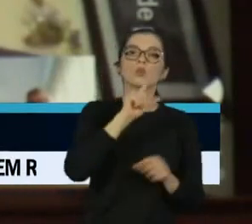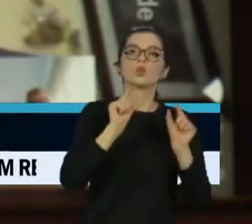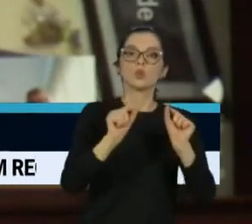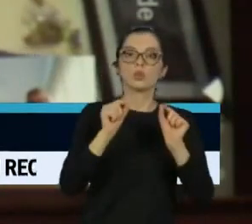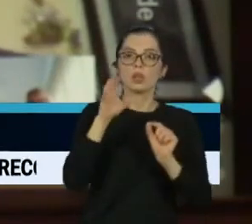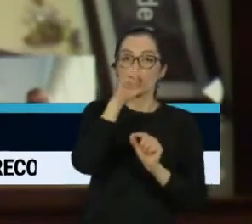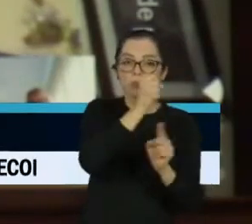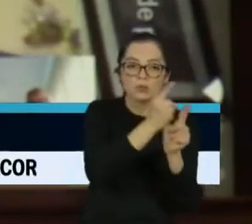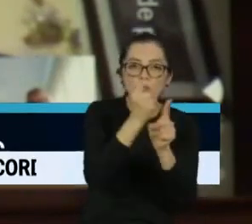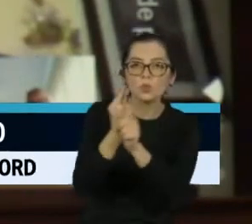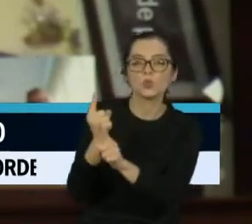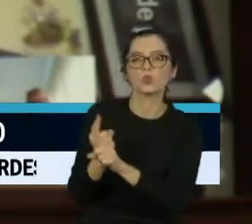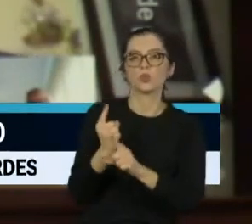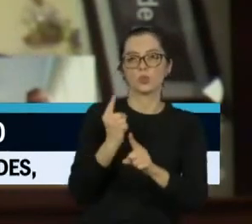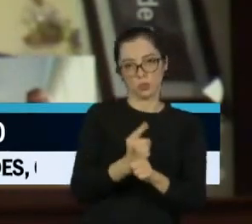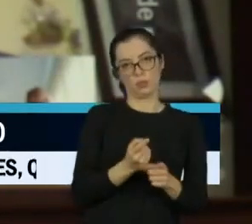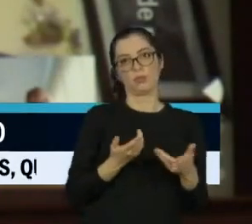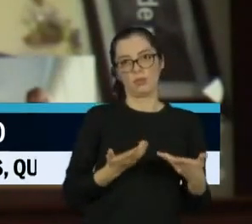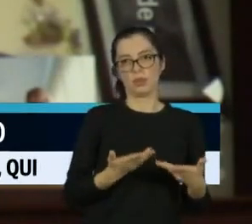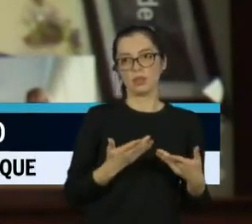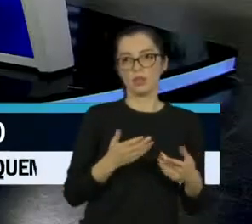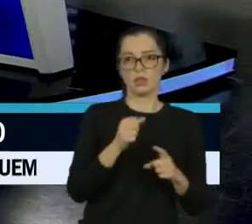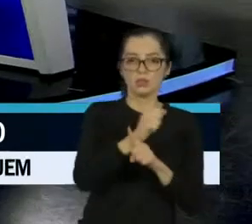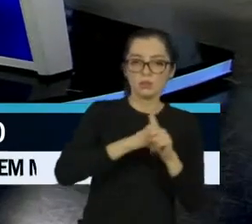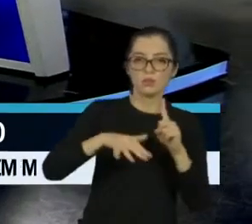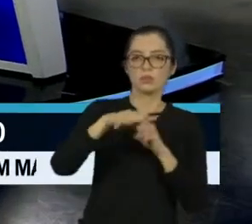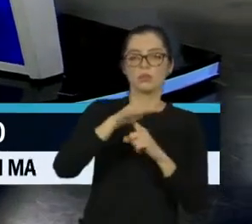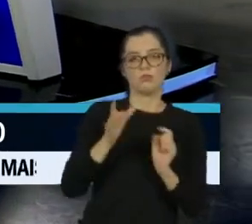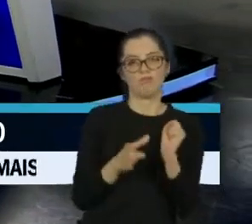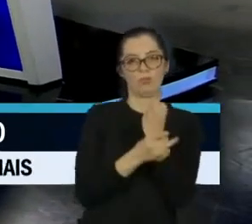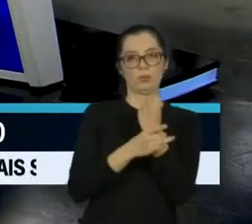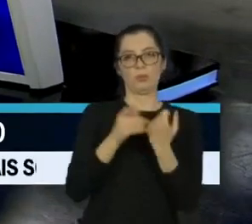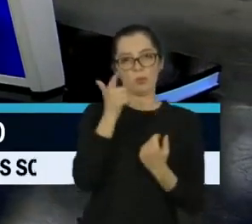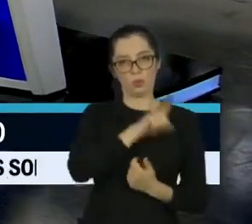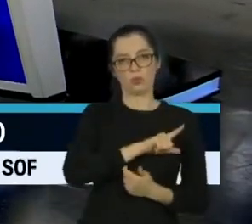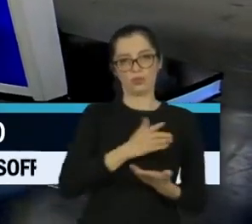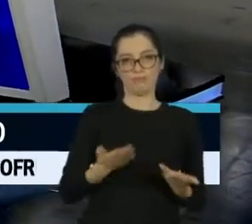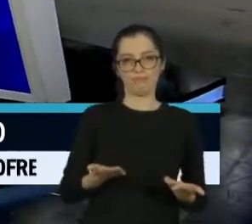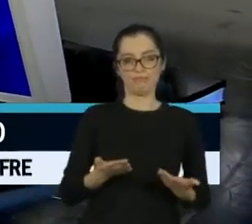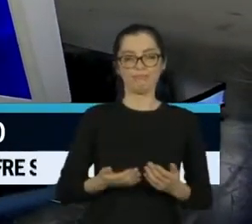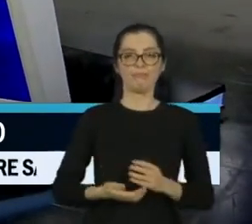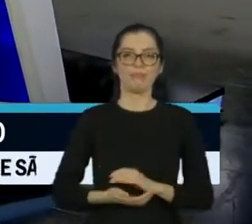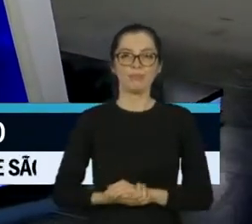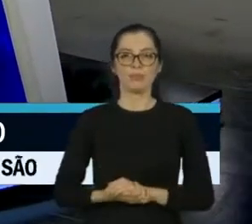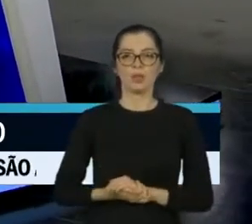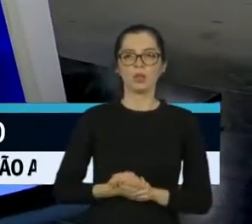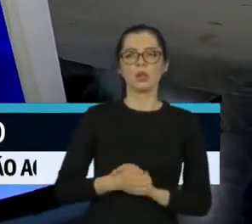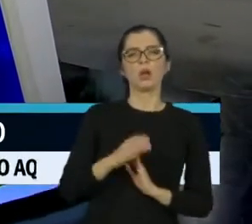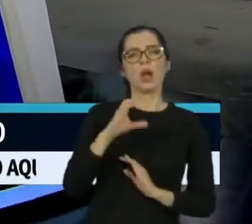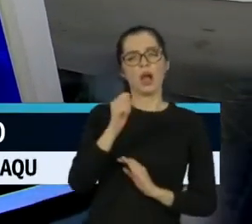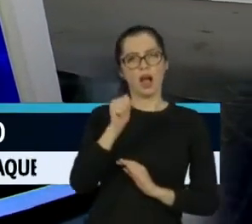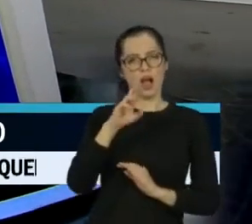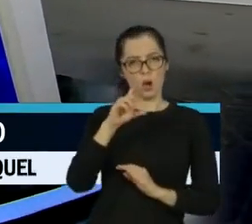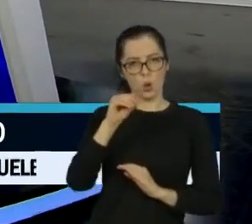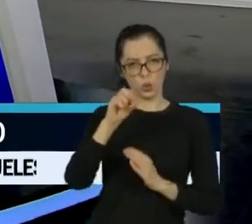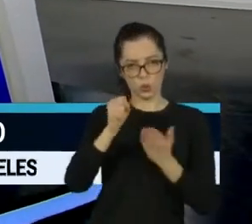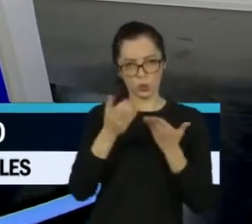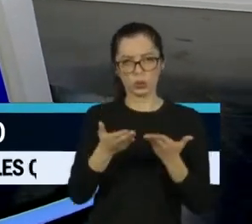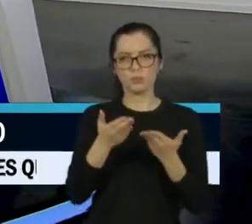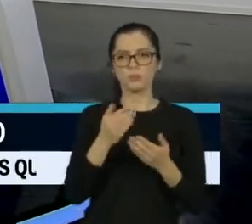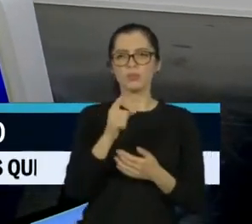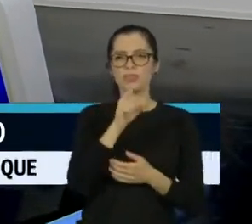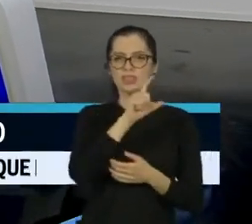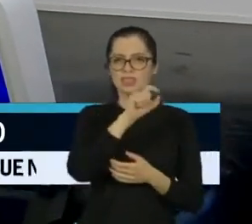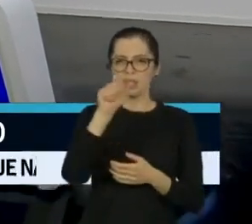uma proteção para a sociedade, que é o que a gente quer. Doutor Carlos, um cão conseguir rastrear 500 pessoas por hora é